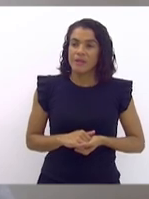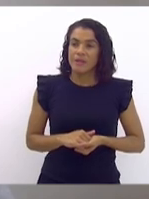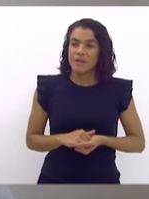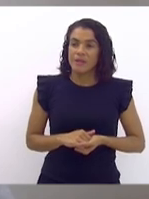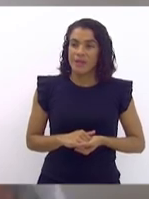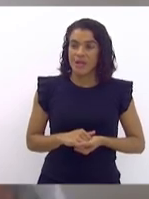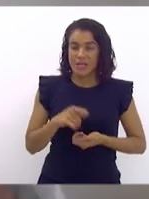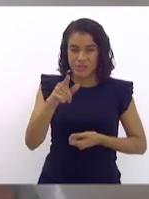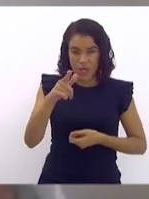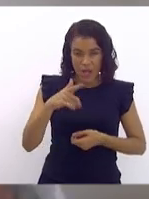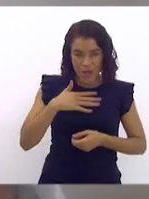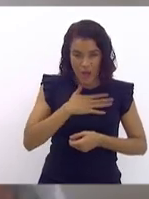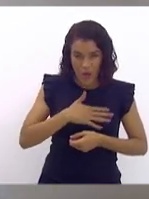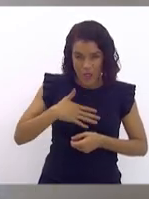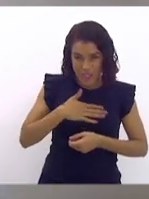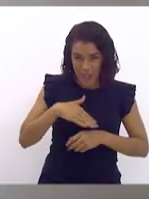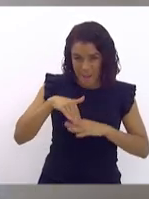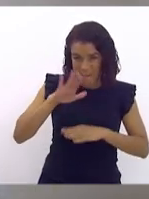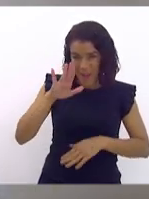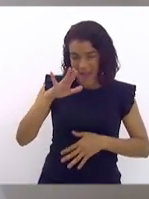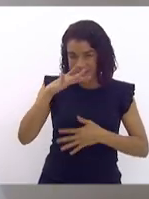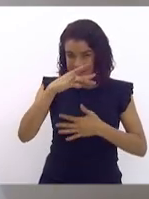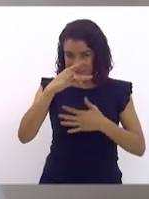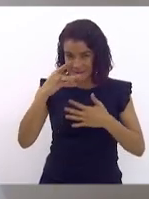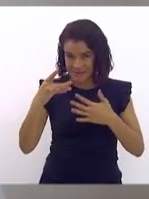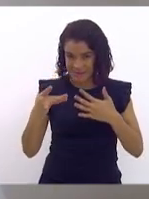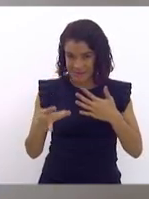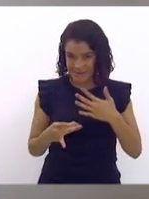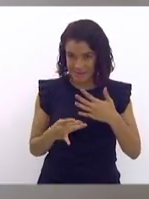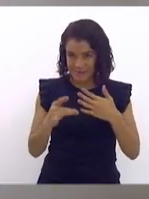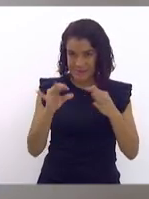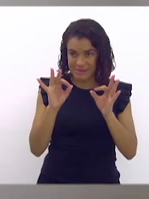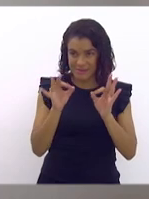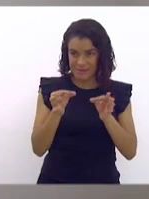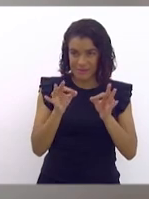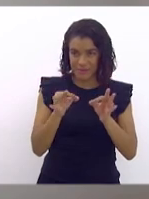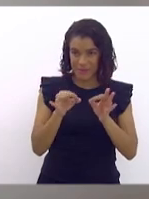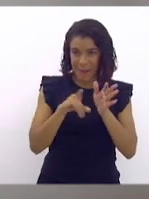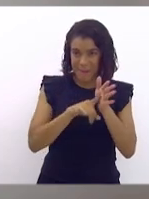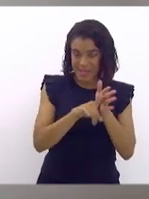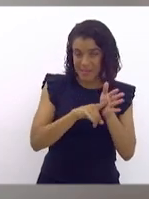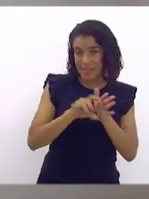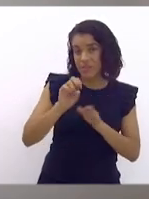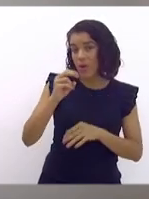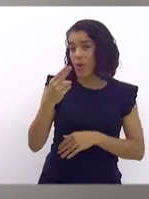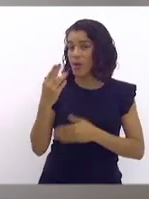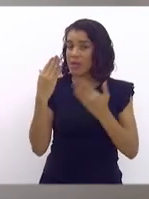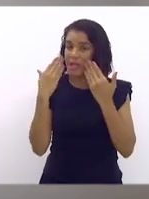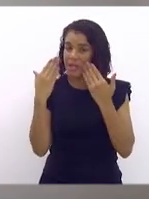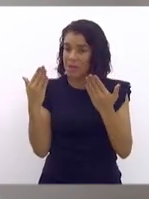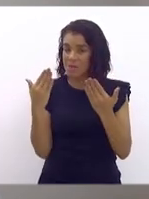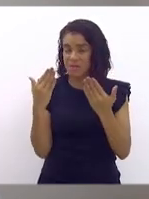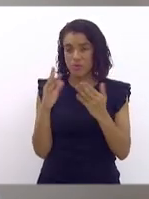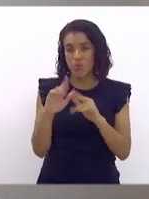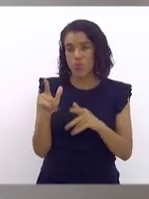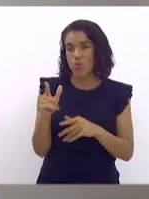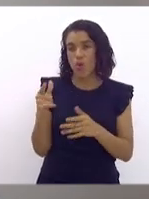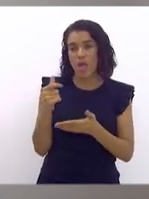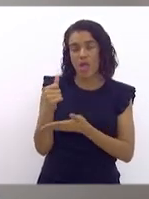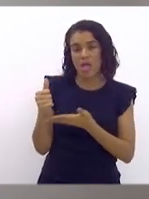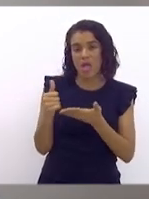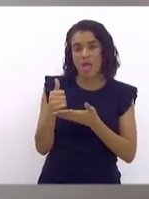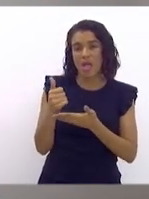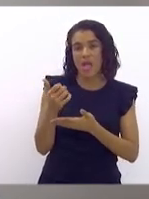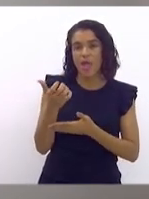A senhora gostaria de mais detalhes em relação ao que vai ser a pesquisa ou o que está na apresentação é o suficiente? Não, um